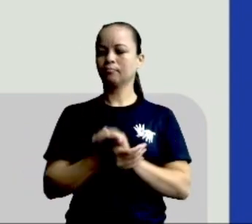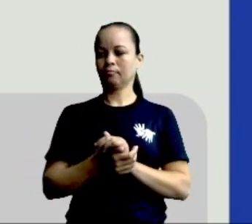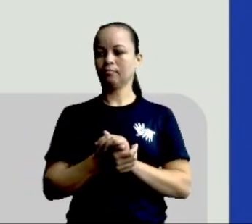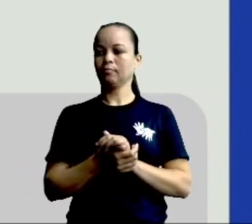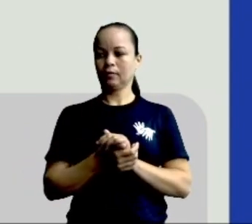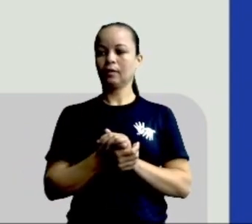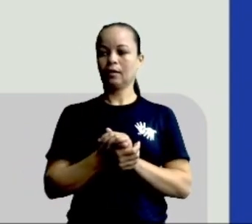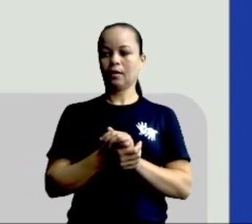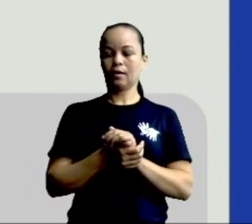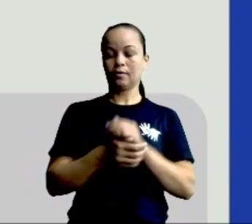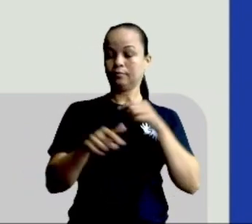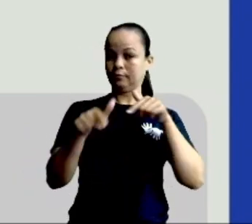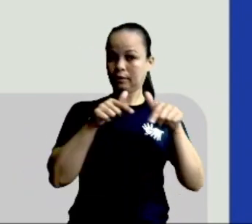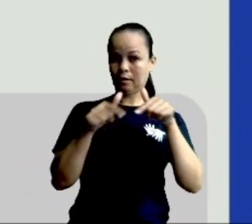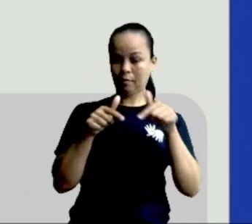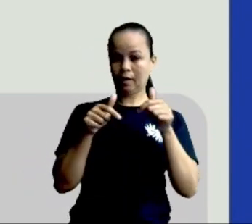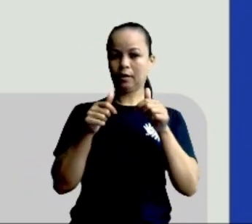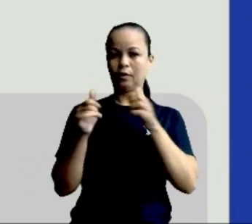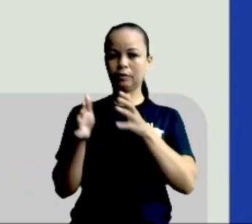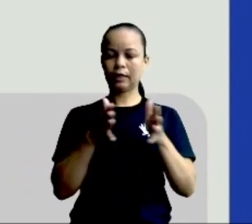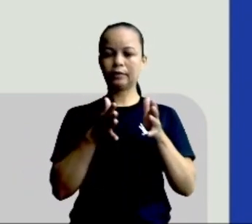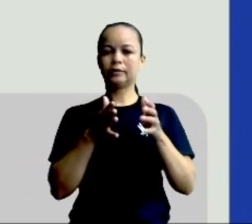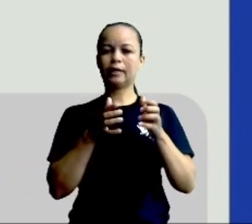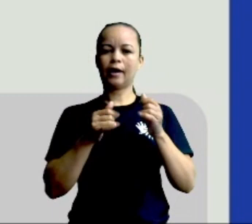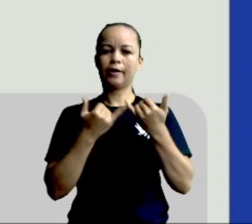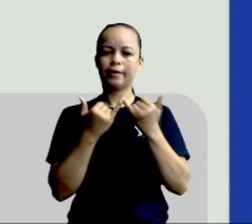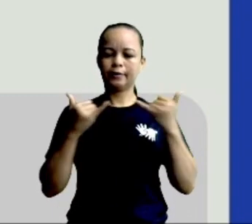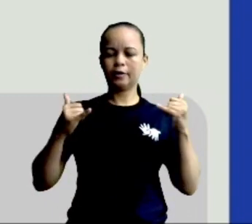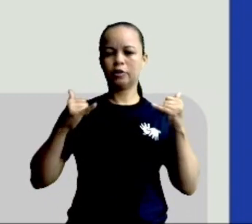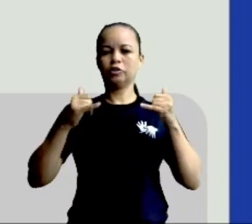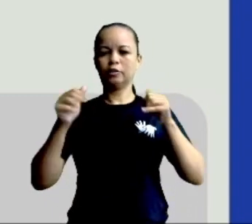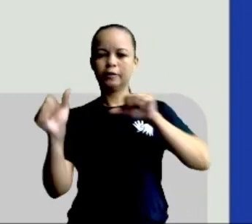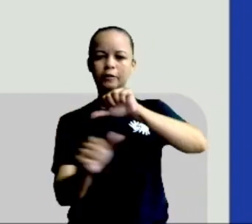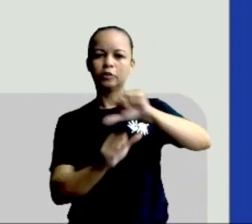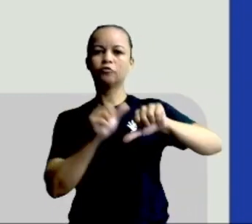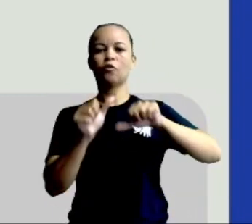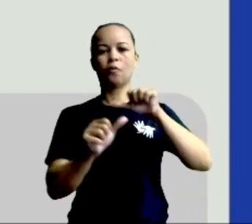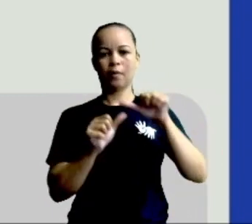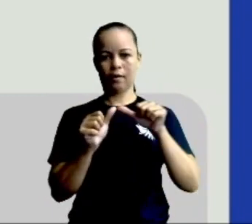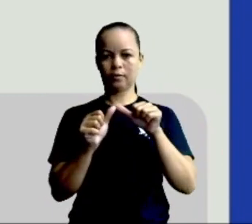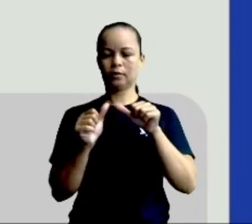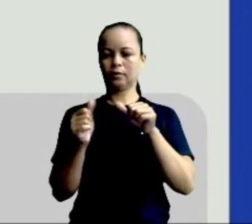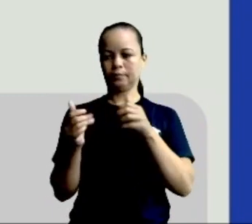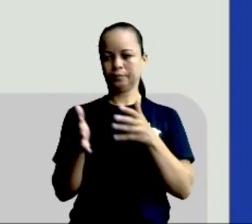energia transferida ou transformada, nunca perdida, tá certo?